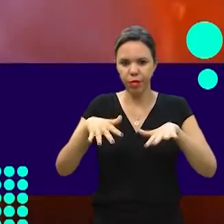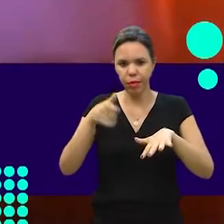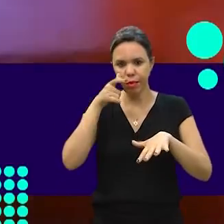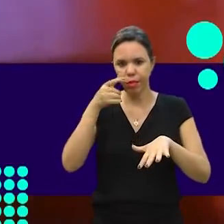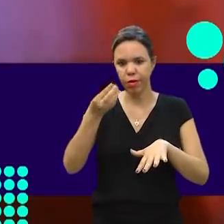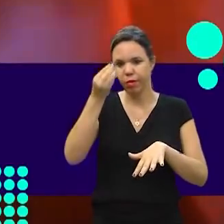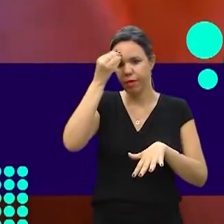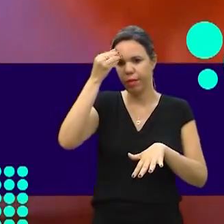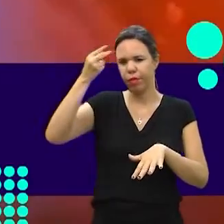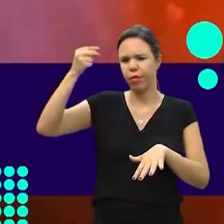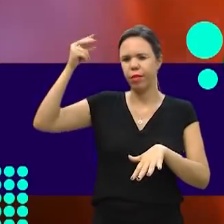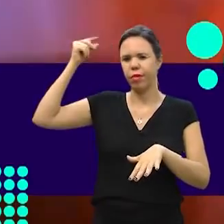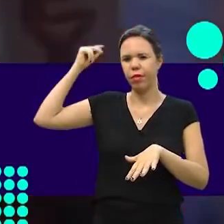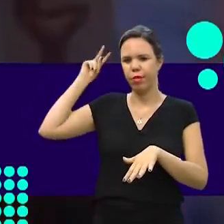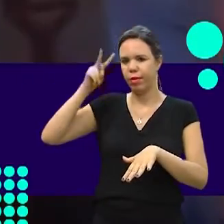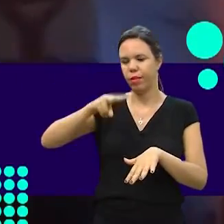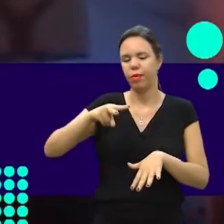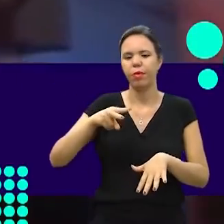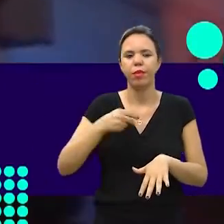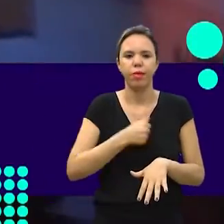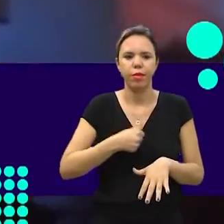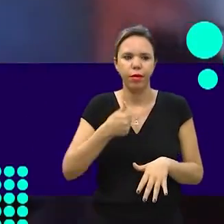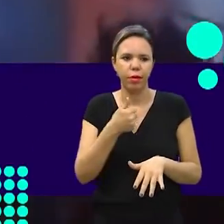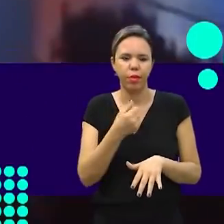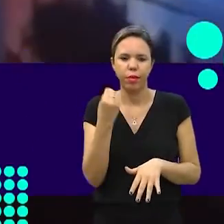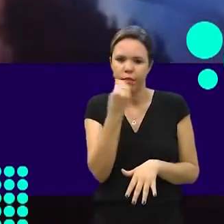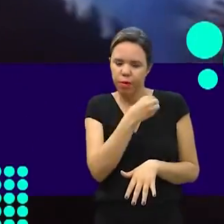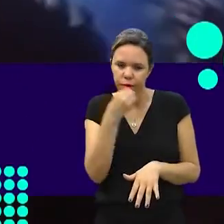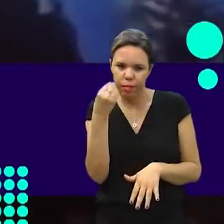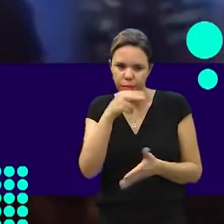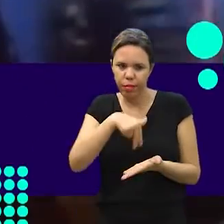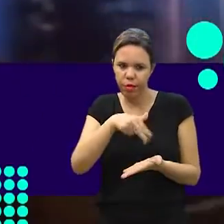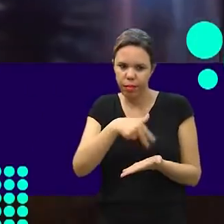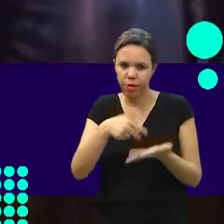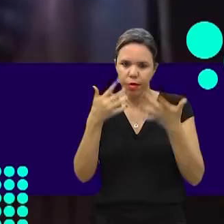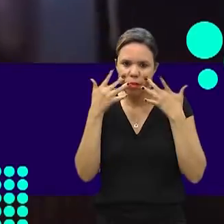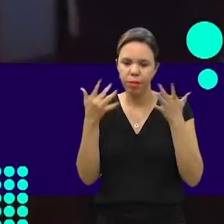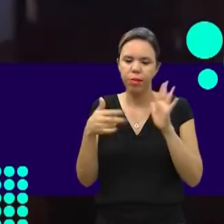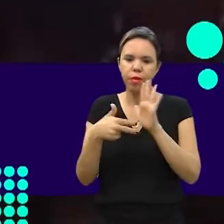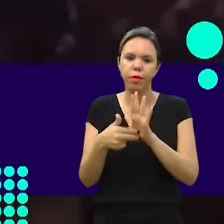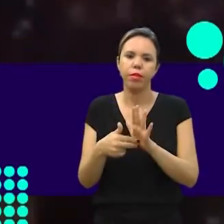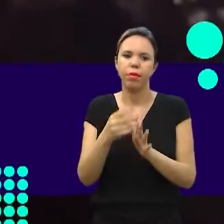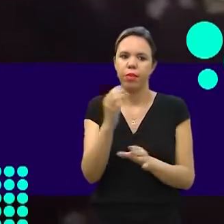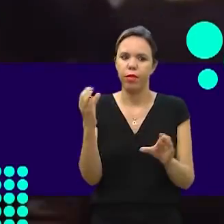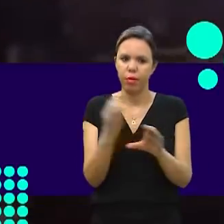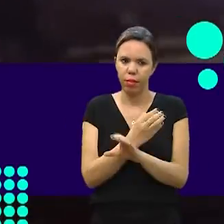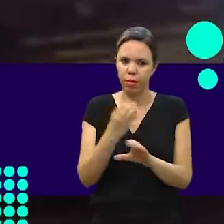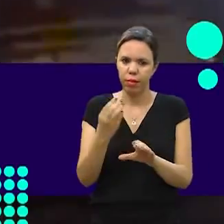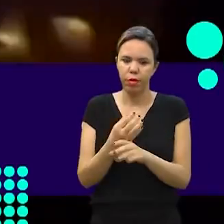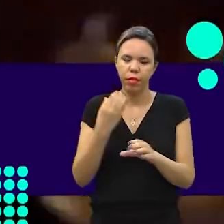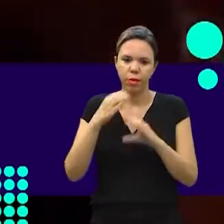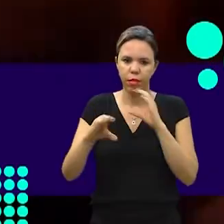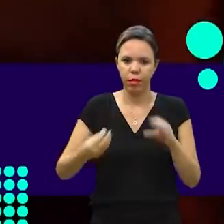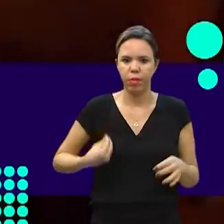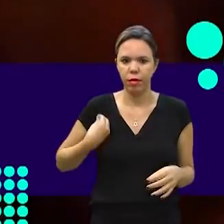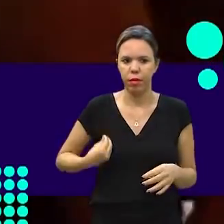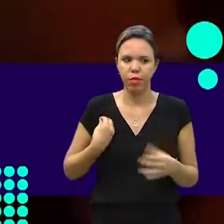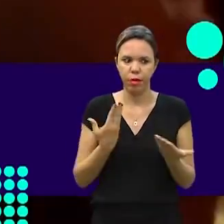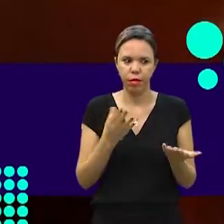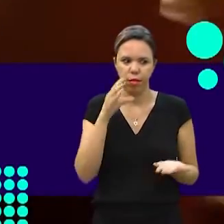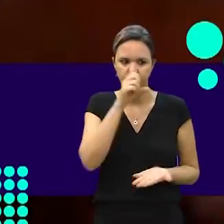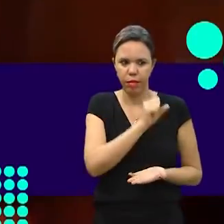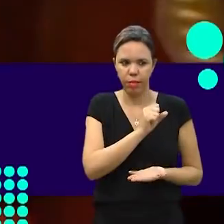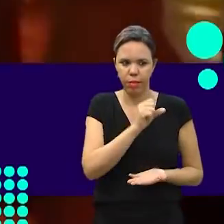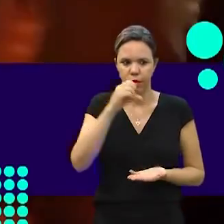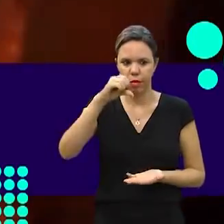as canções que marcaram toda uma época, em um charmoso e dançante espetáculo 100% cantado ao